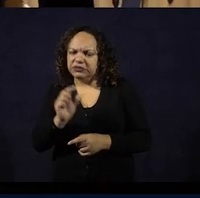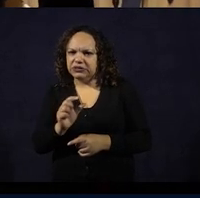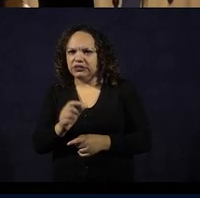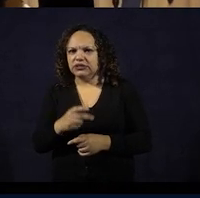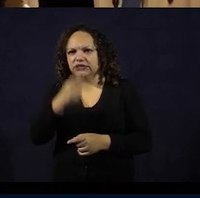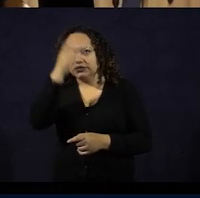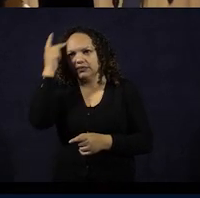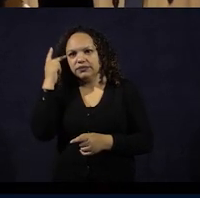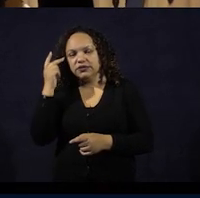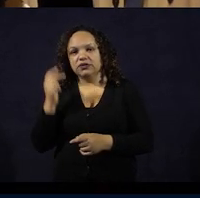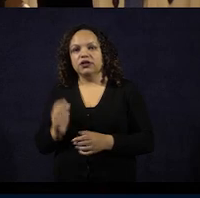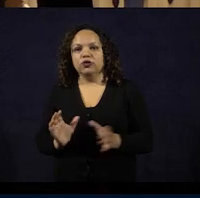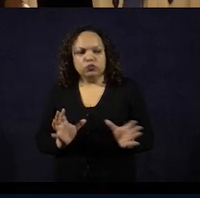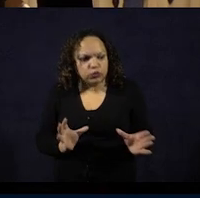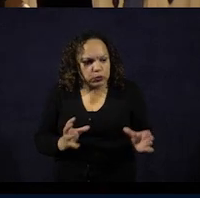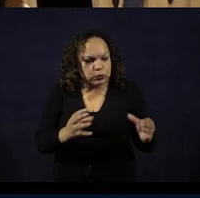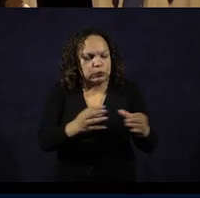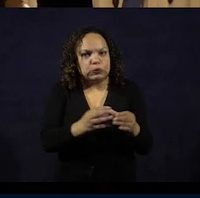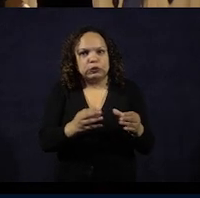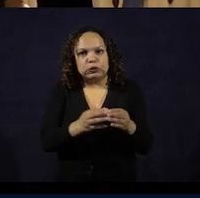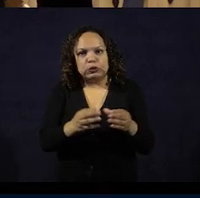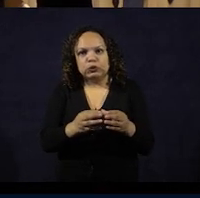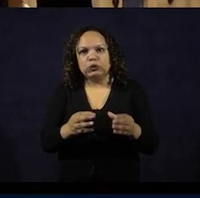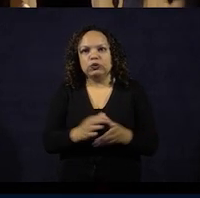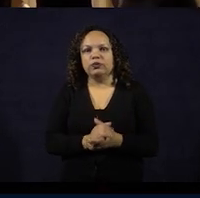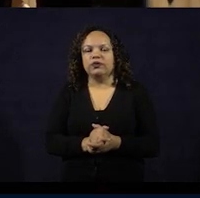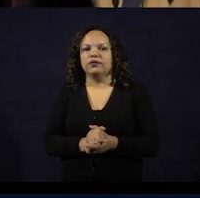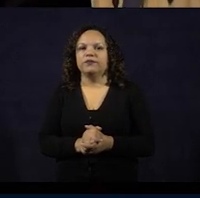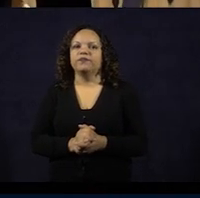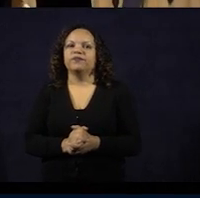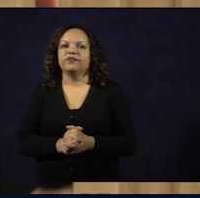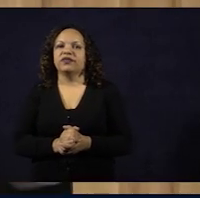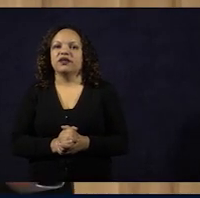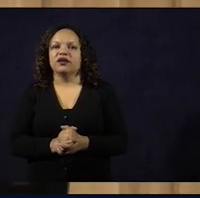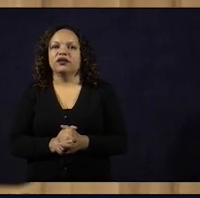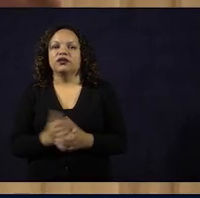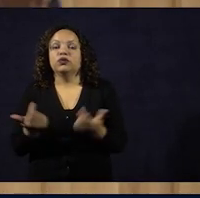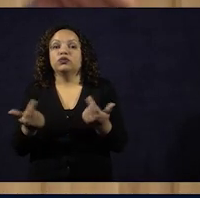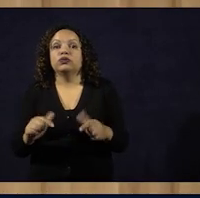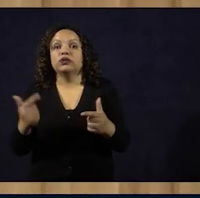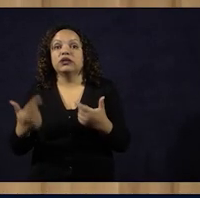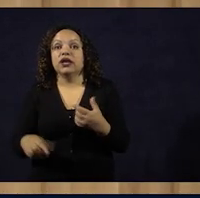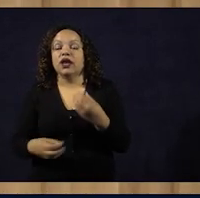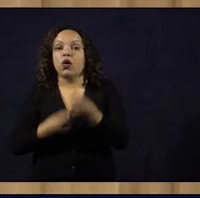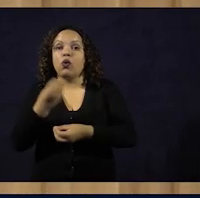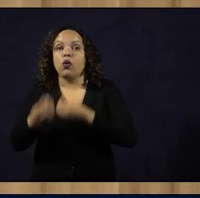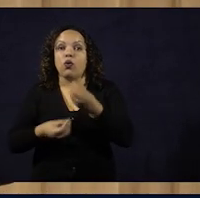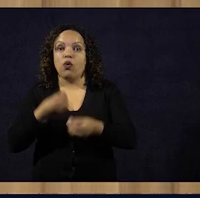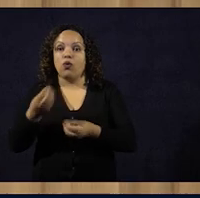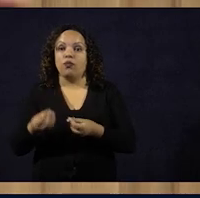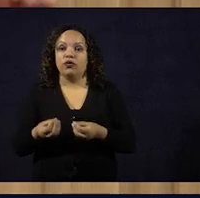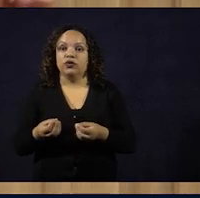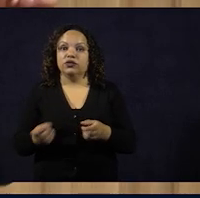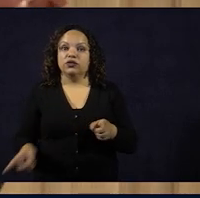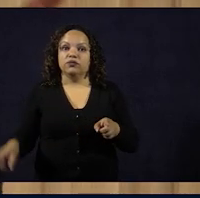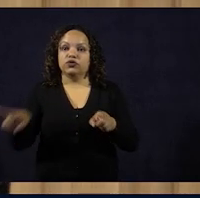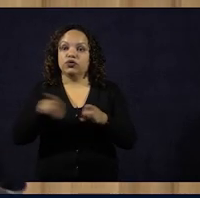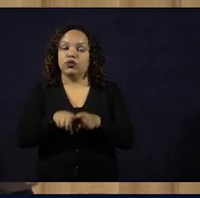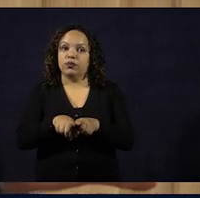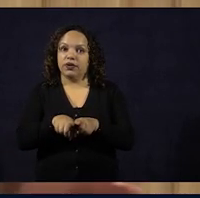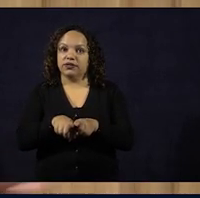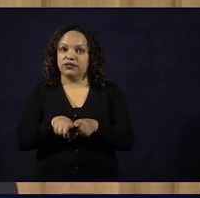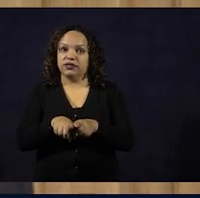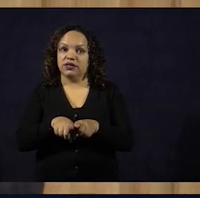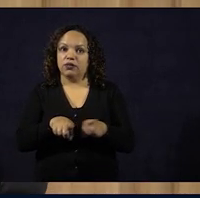conhece bem esse assunto você tá lá no lá no Pará Eles não têm condição nós estamos com em parceria com